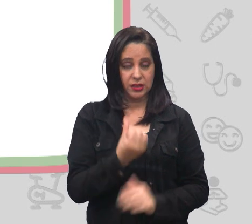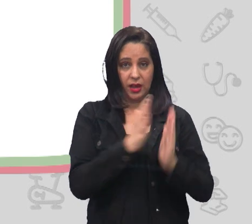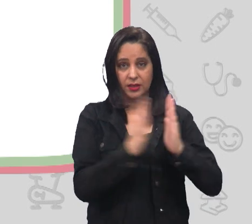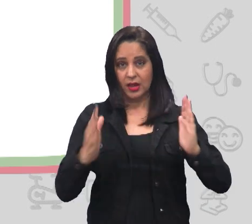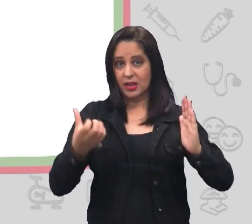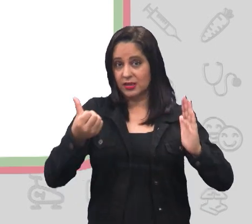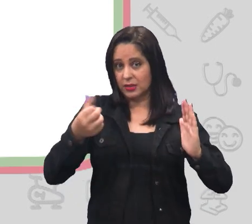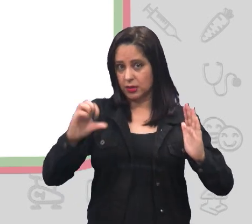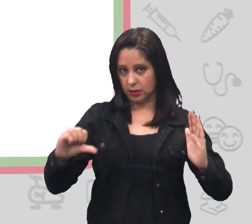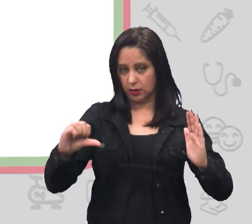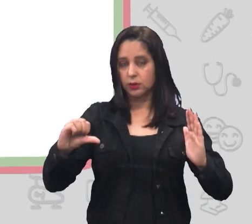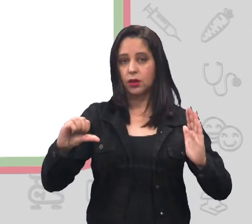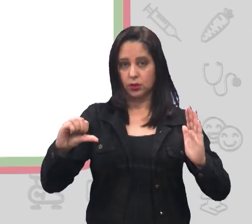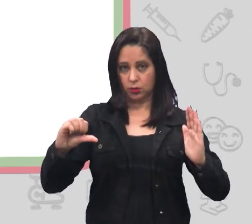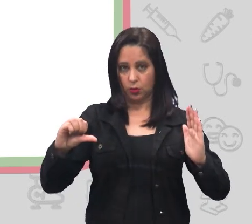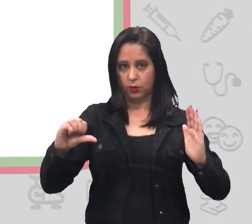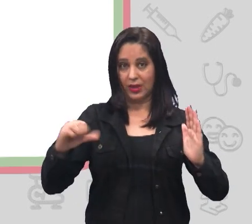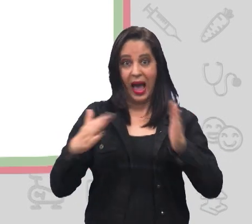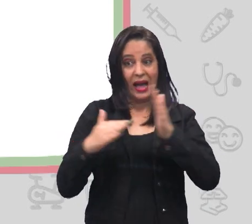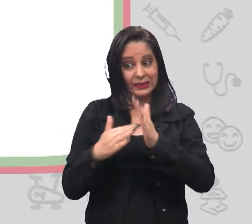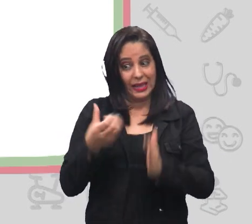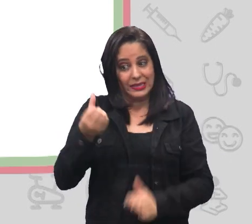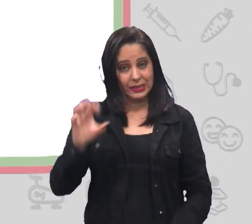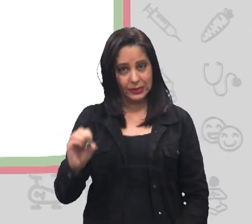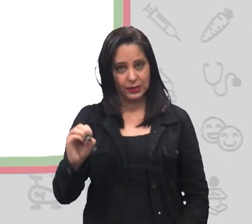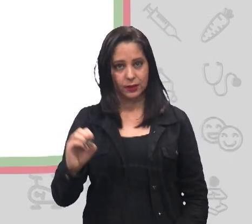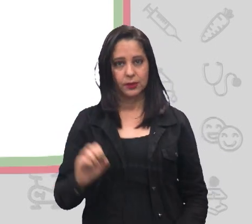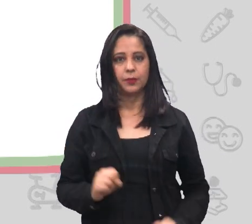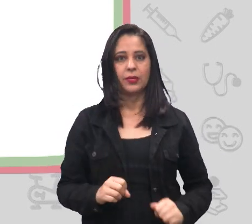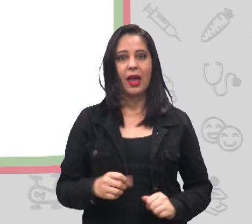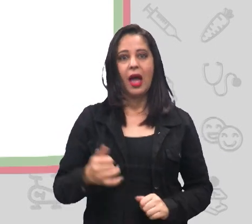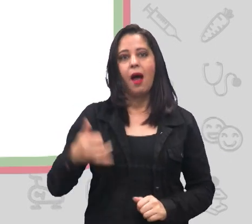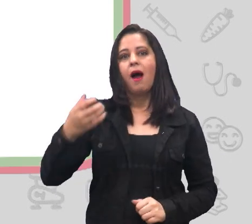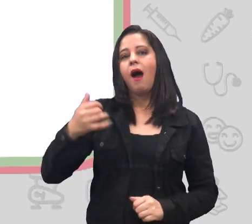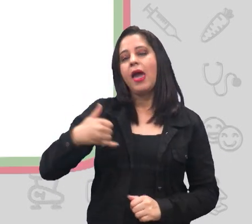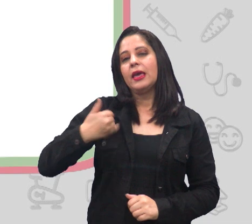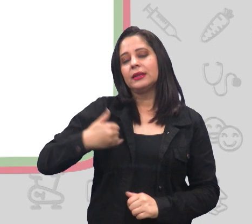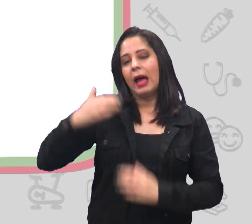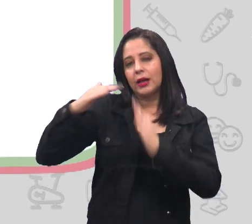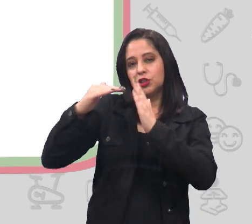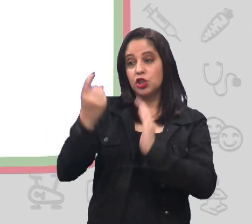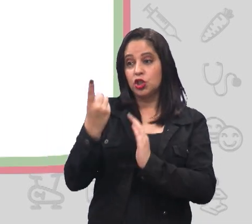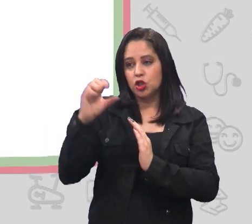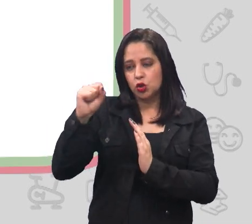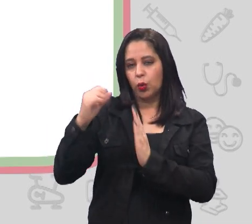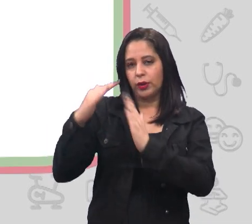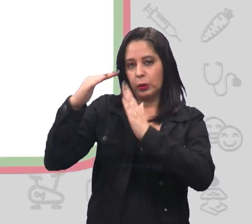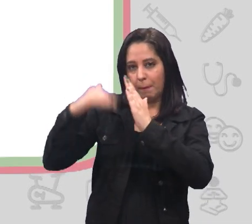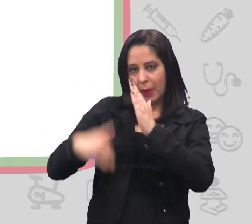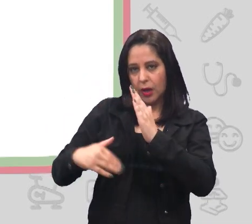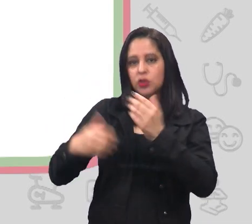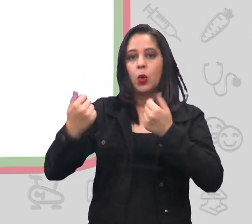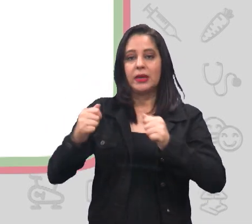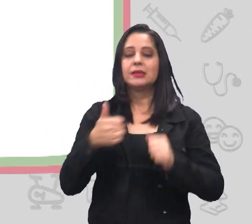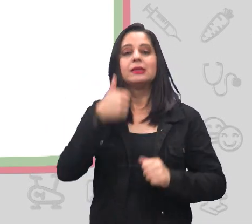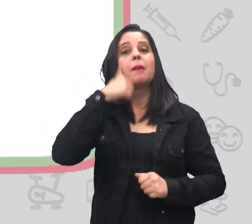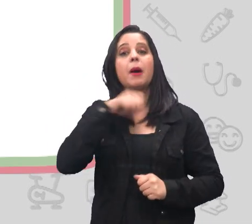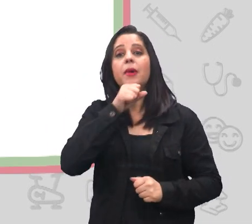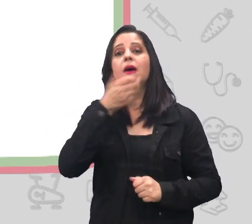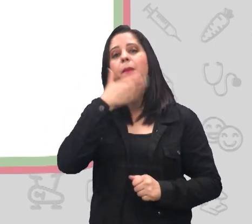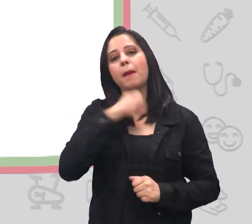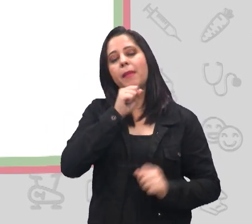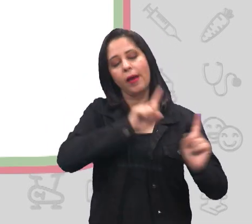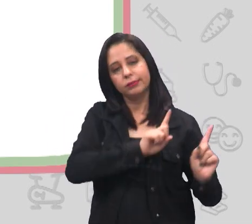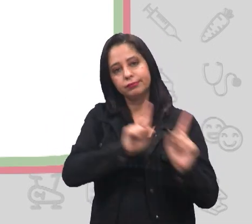sido realizada até os 60. Menores de idade devem estar acompanhados de um dos responsáveis. E o